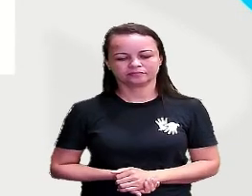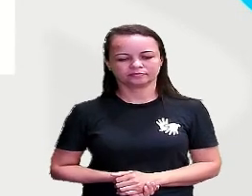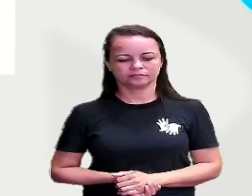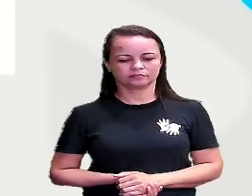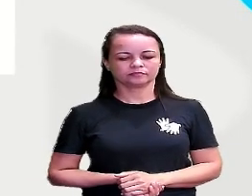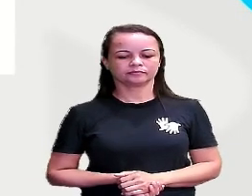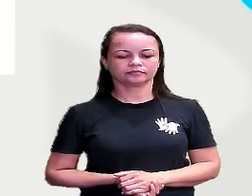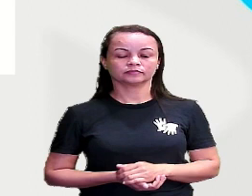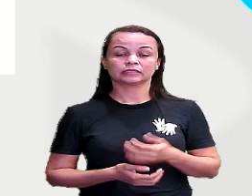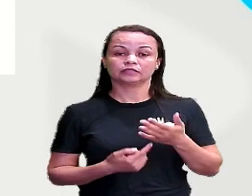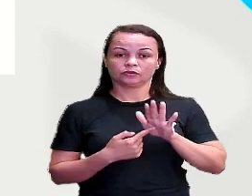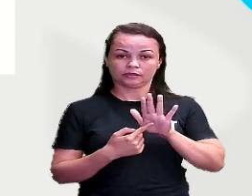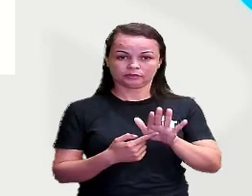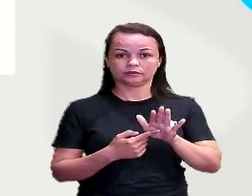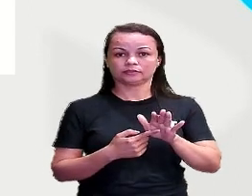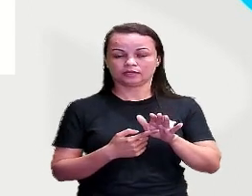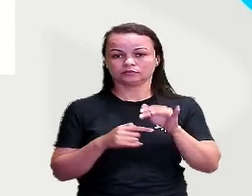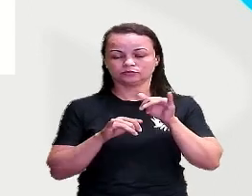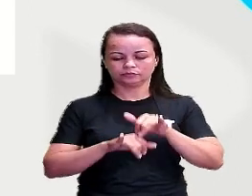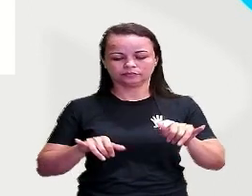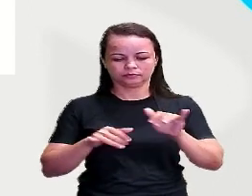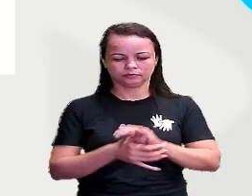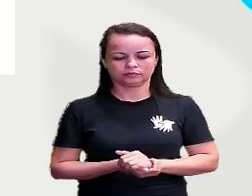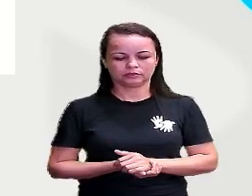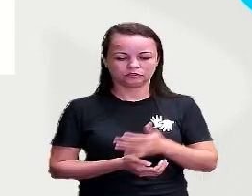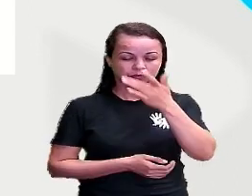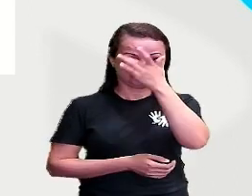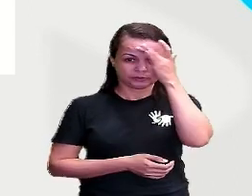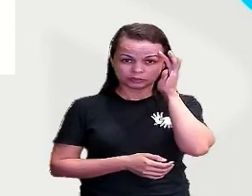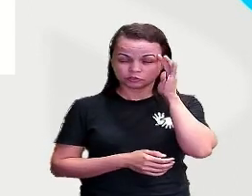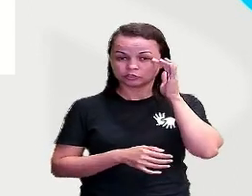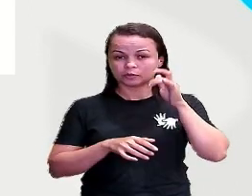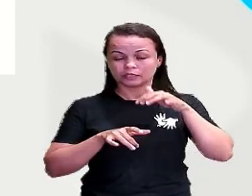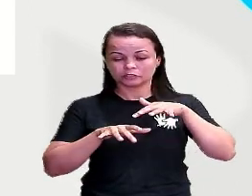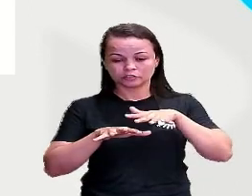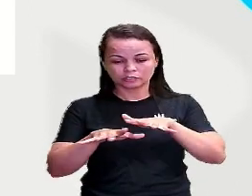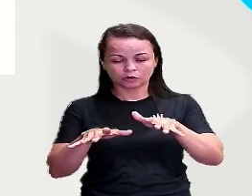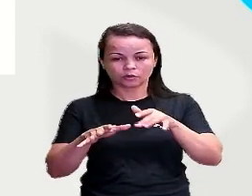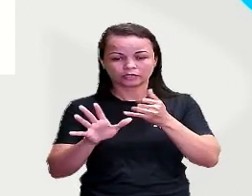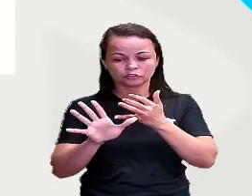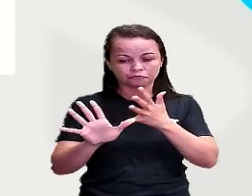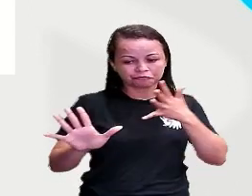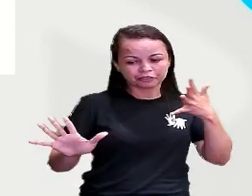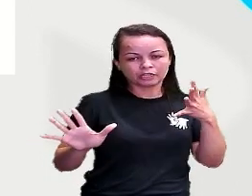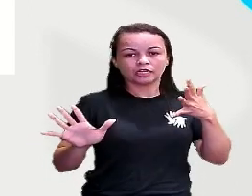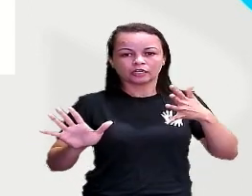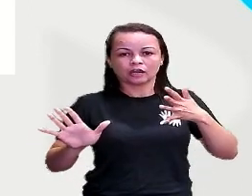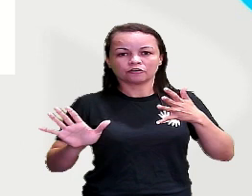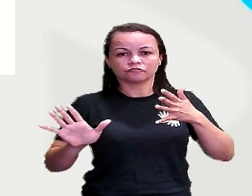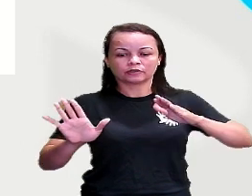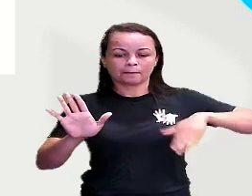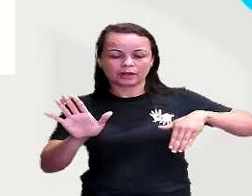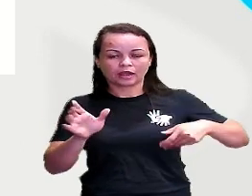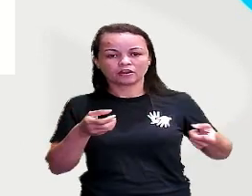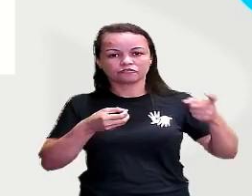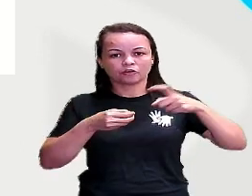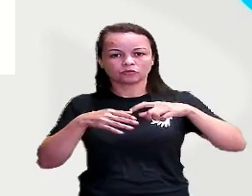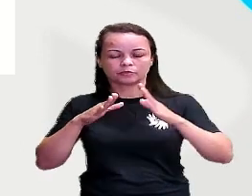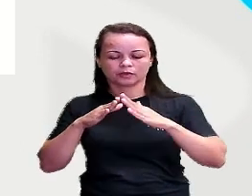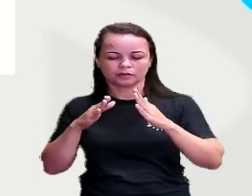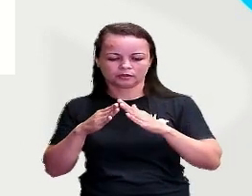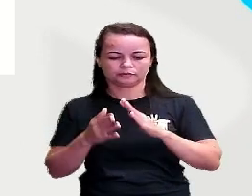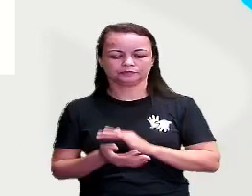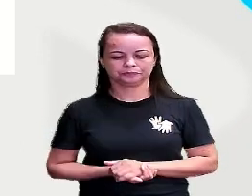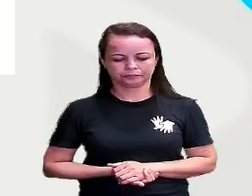Então, trouxe aqui essa notícia, ó. Banhistas enfrentam longas filas na volta da praia para casa.